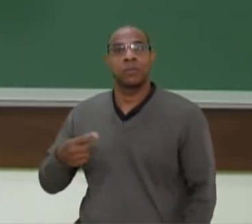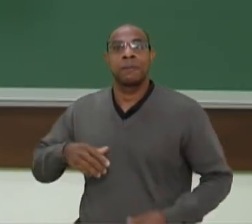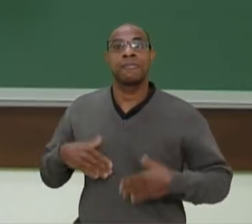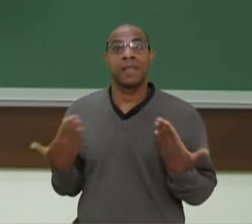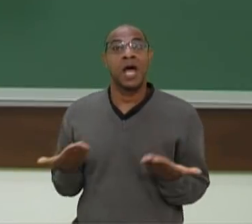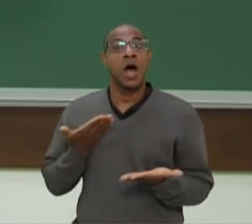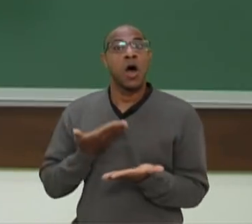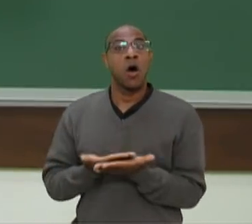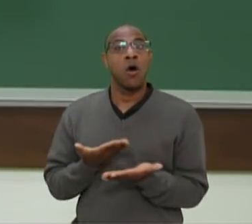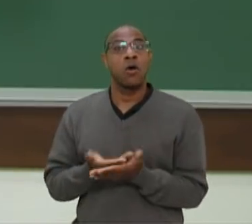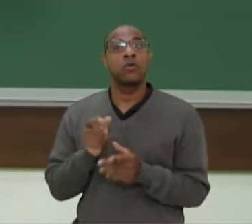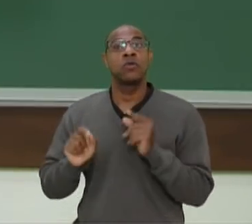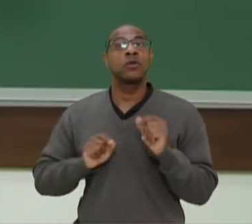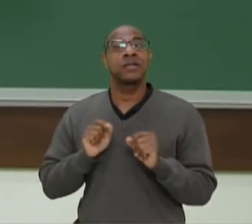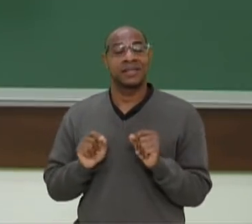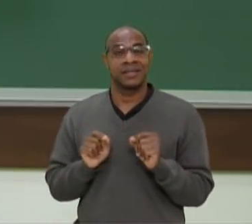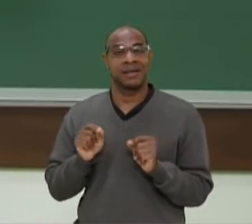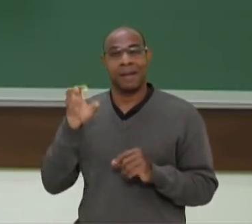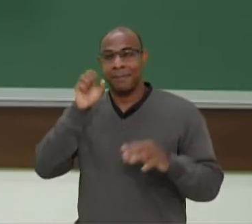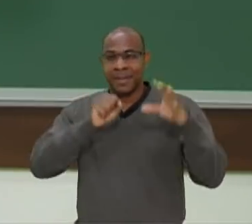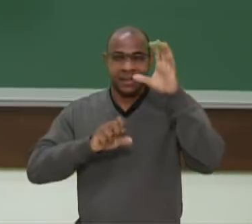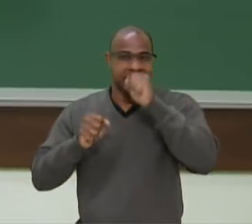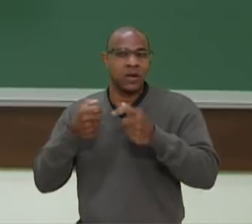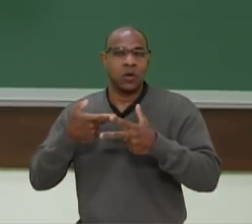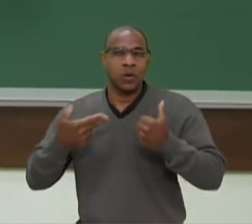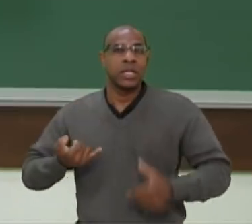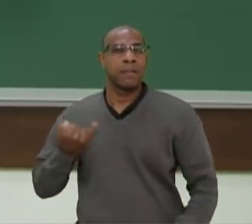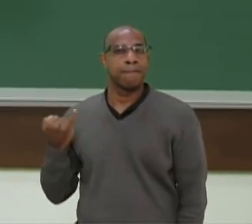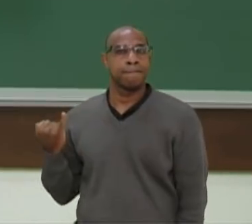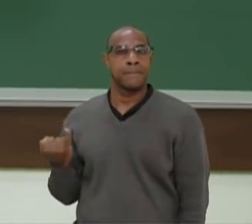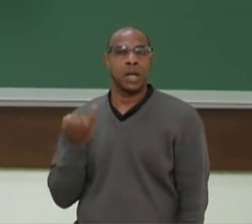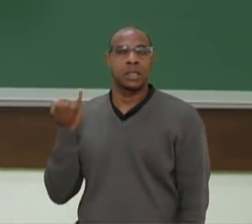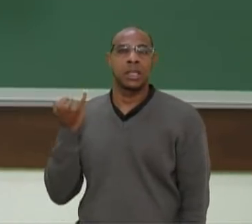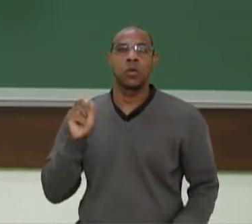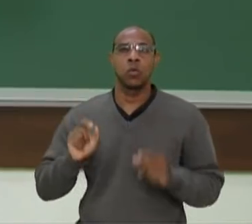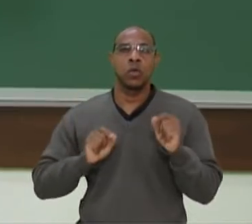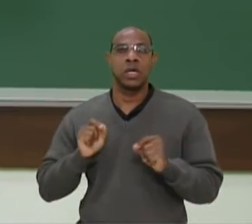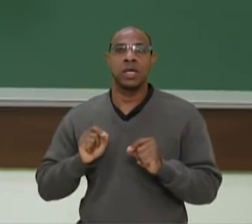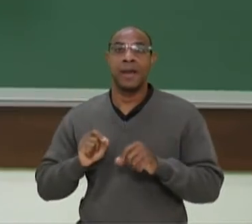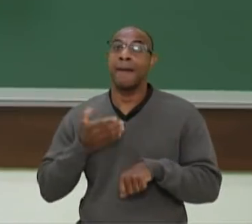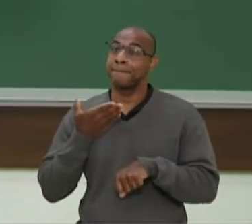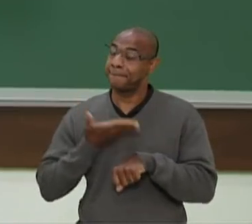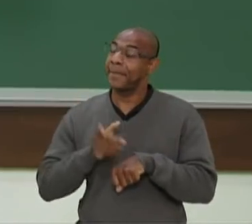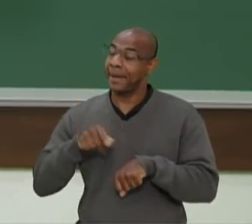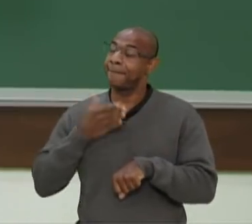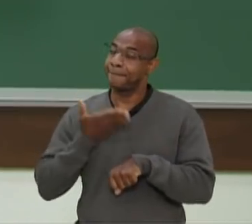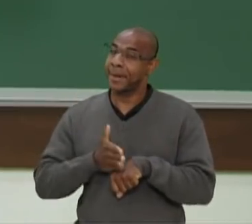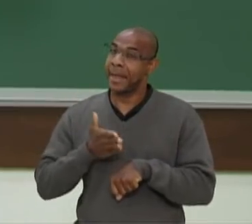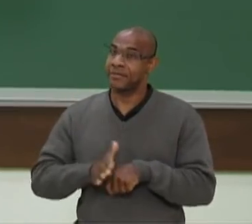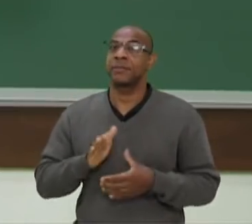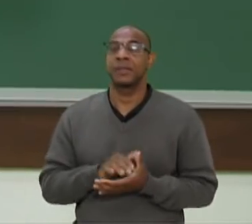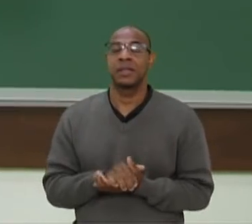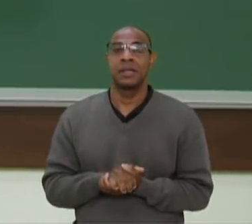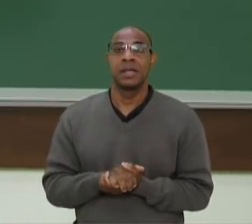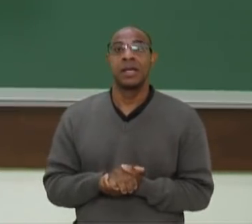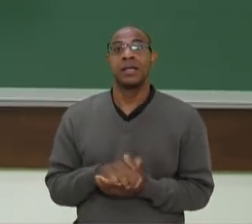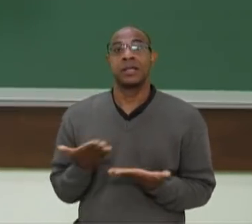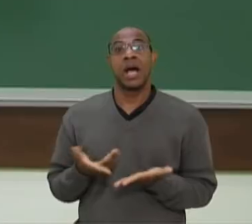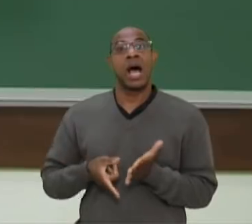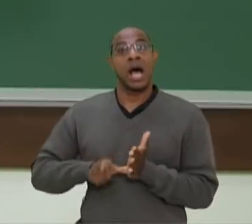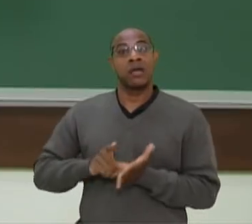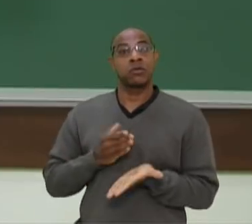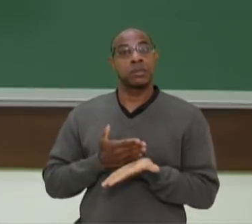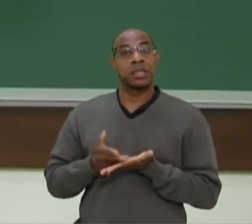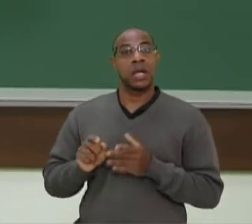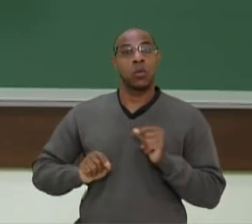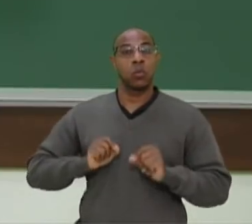hoje nós vamos aprender coisas muito importantes, que é prático. Ok? Antes de iniciarmos